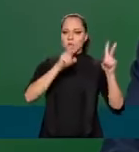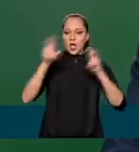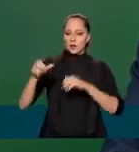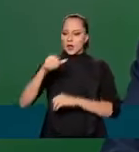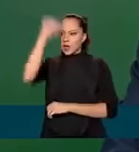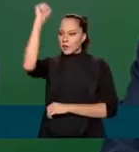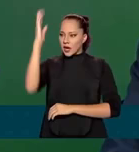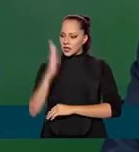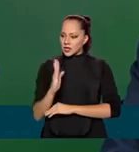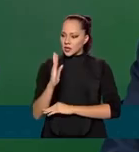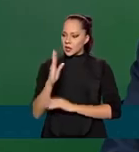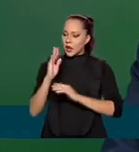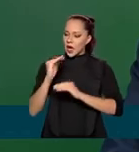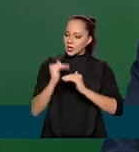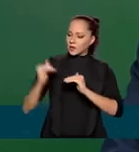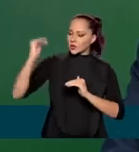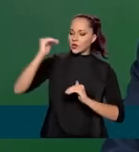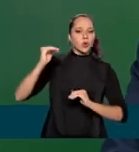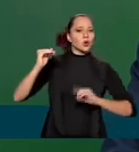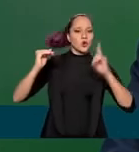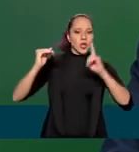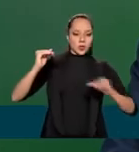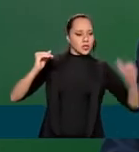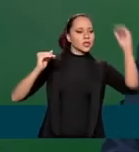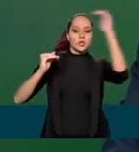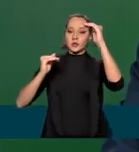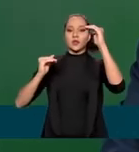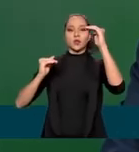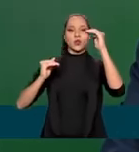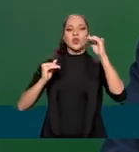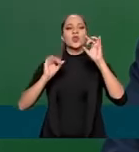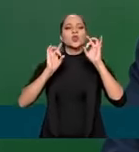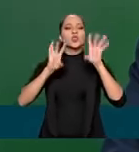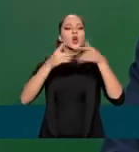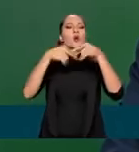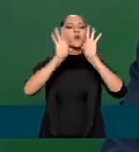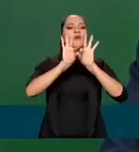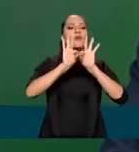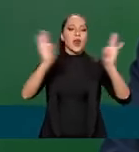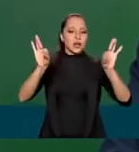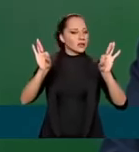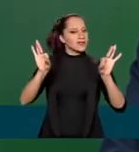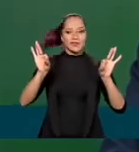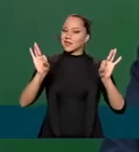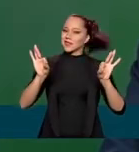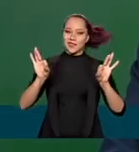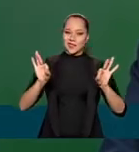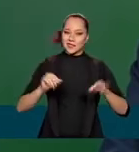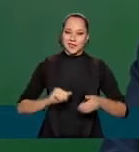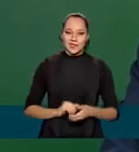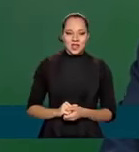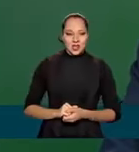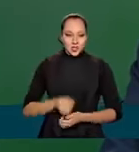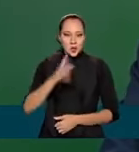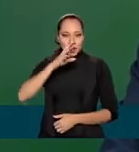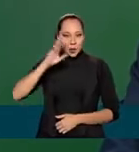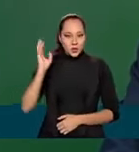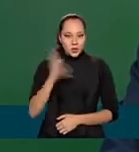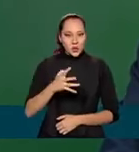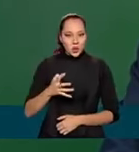e o Deus acima de todos é apenas com minhoca é sobre as